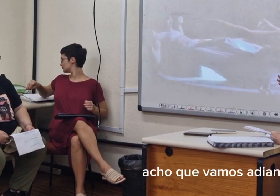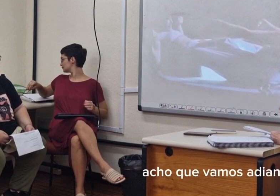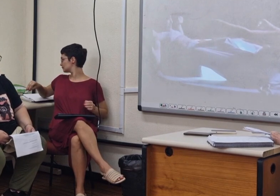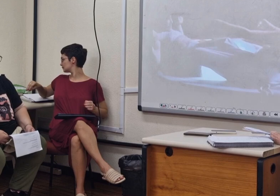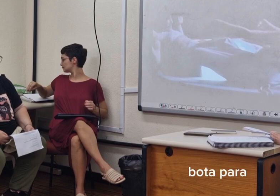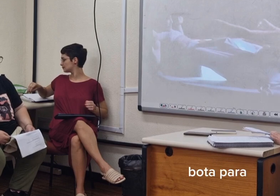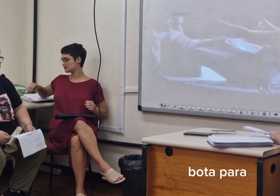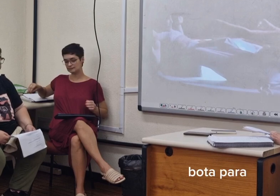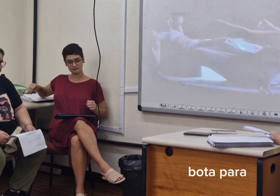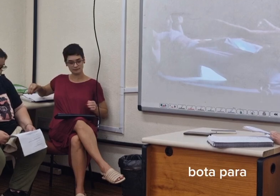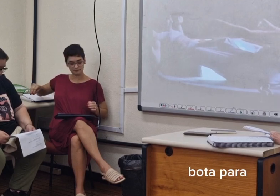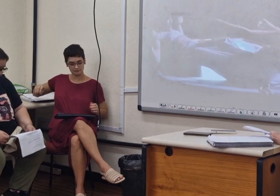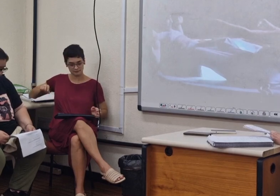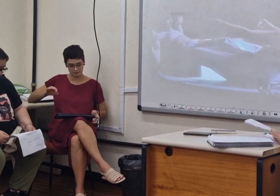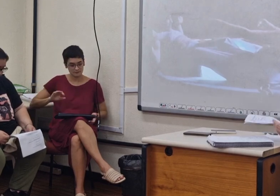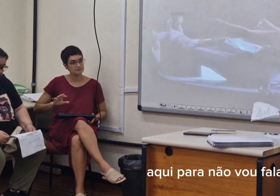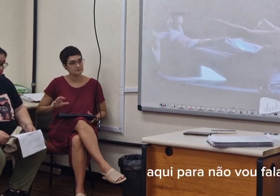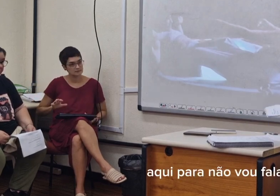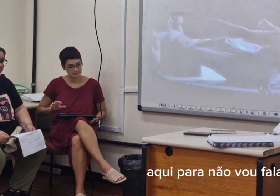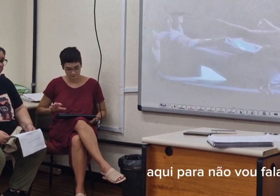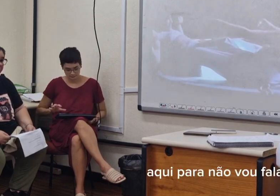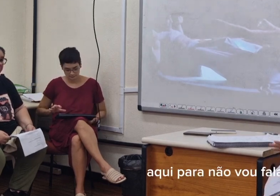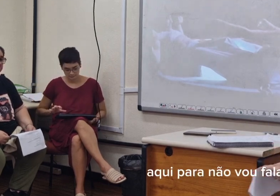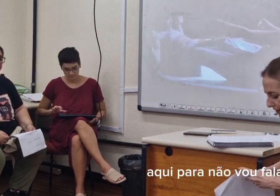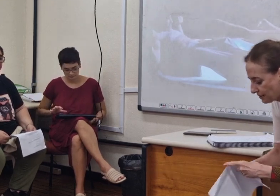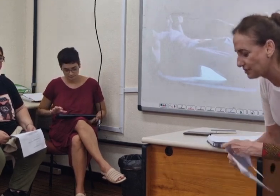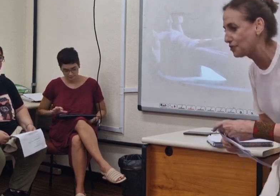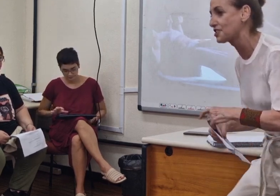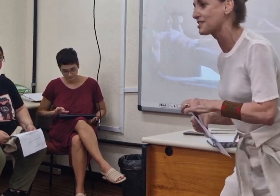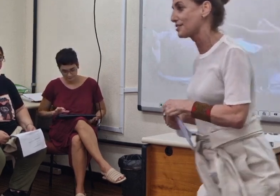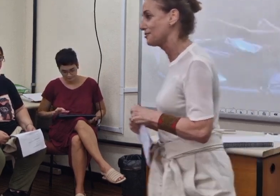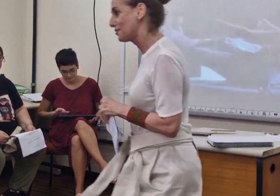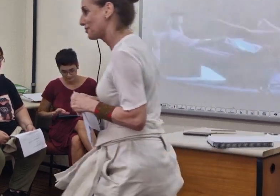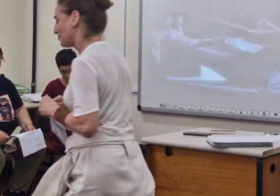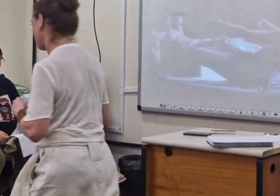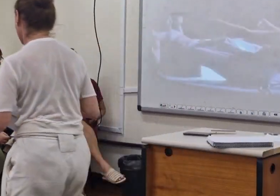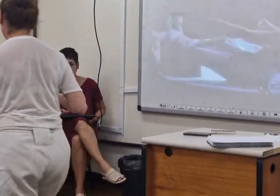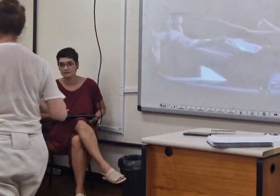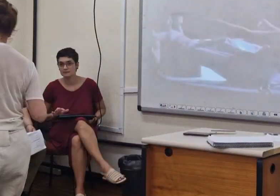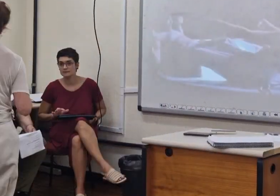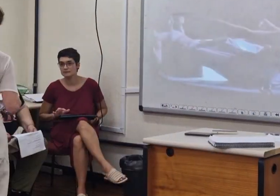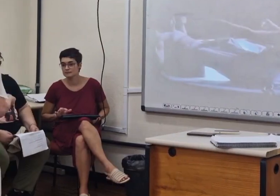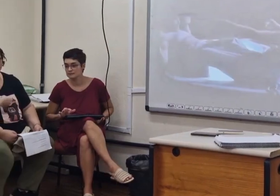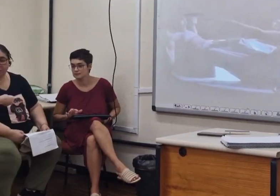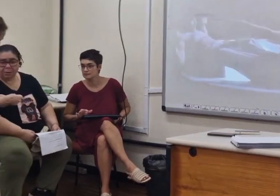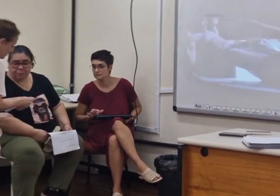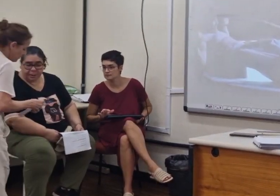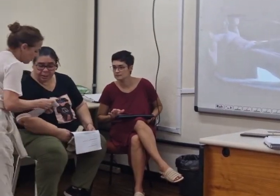Acho que não adianta. Bota pra... Vou falar, vou dizer, não vou me